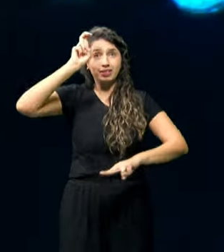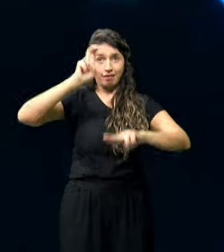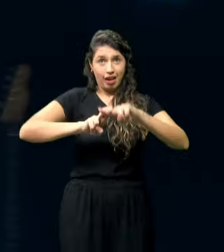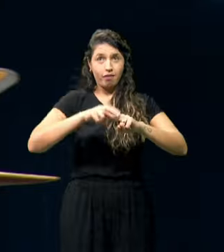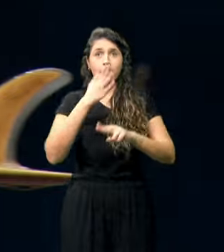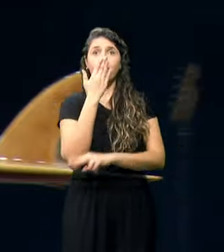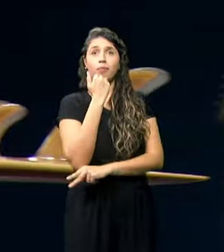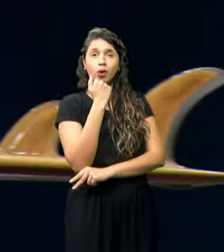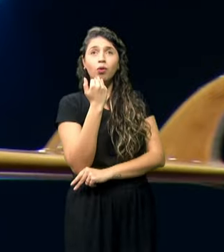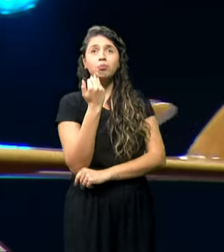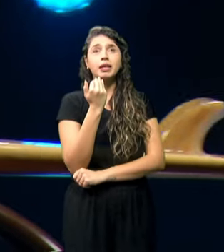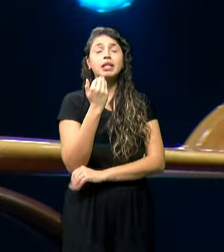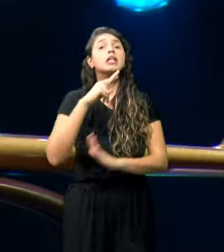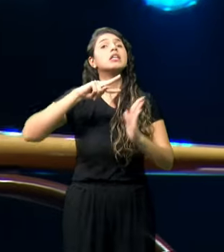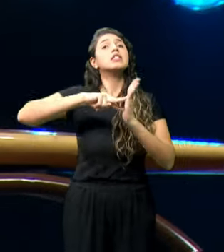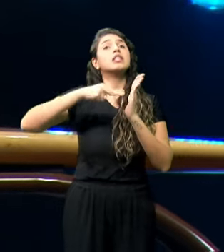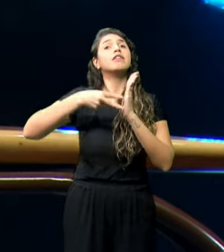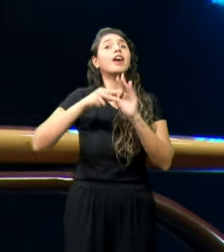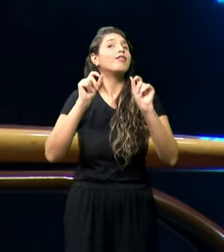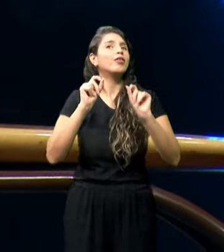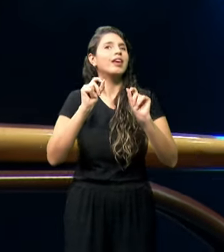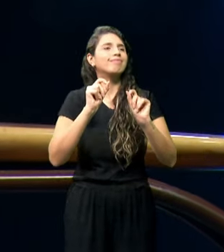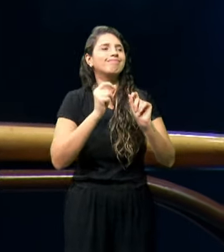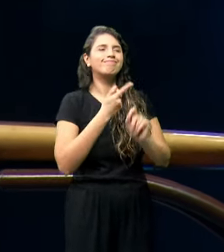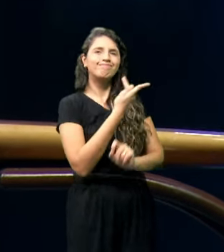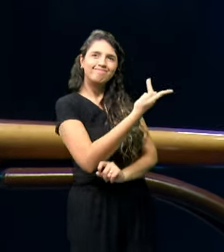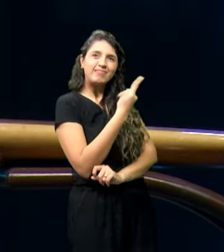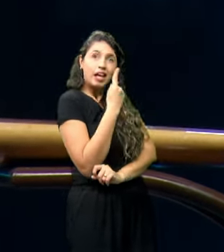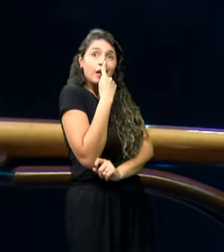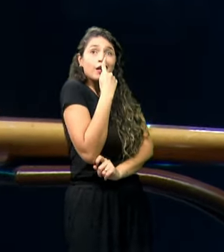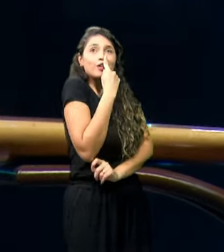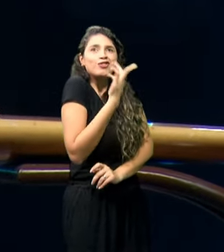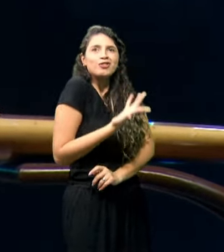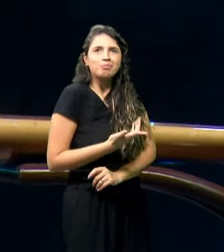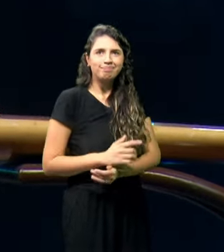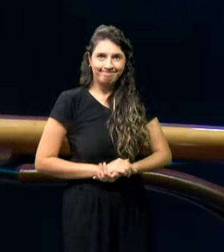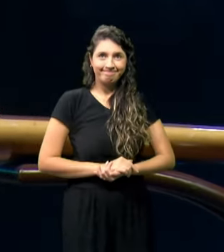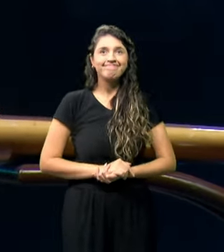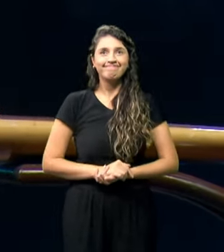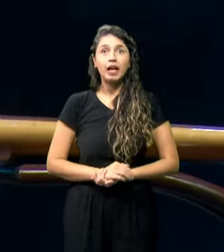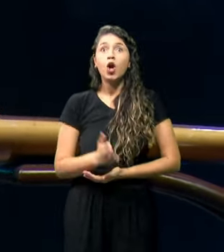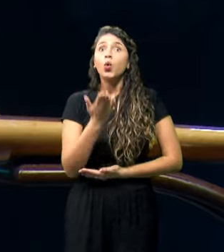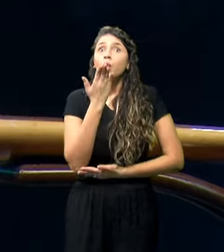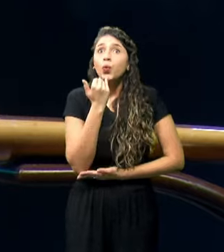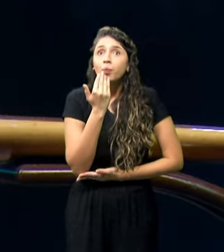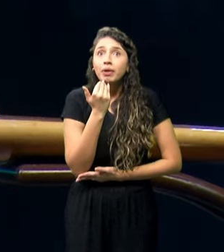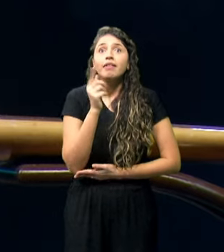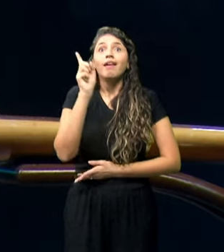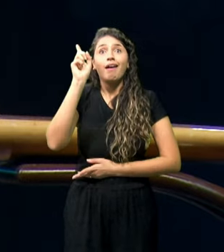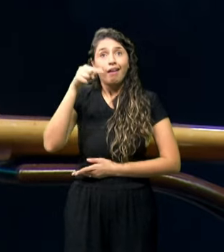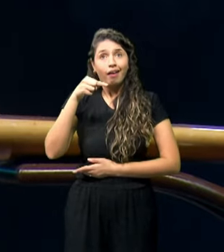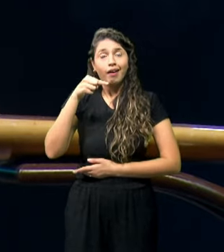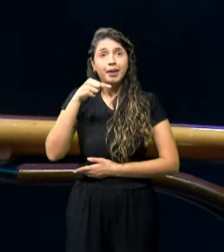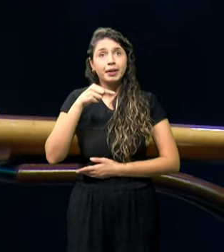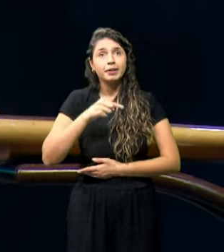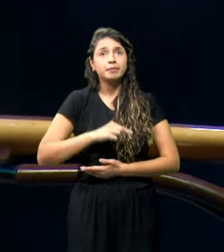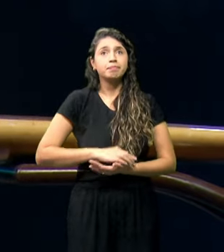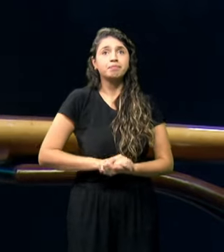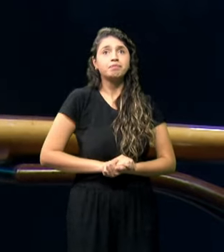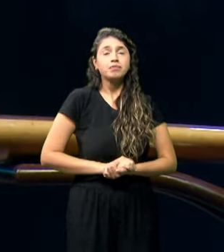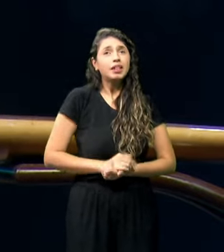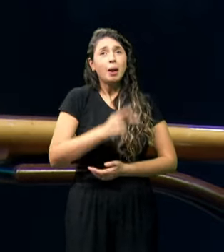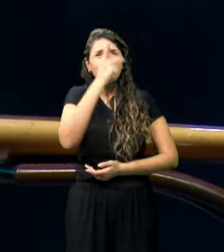alguém, significava íntima comunhão. A comida era algo que alguém,